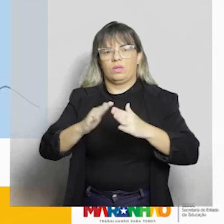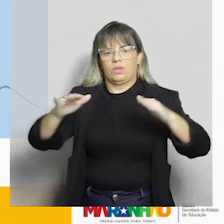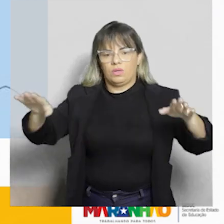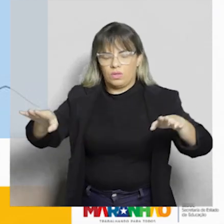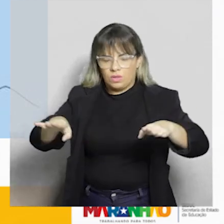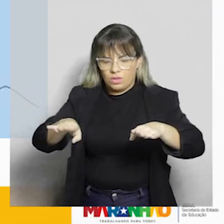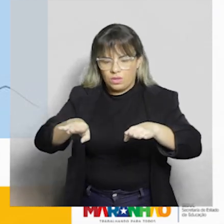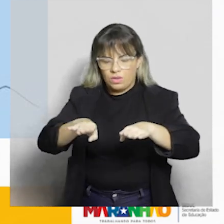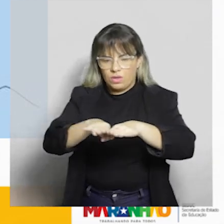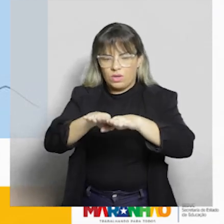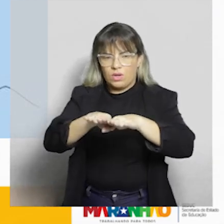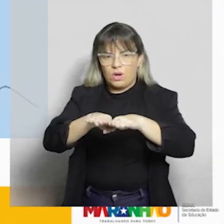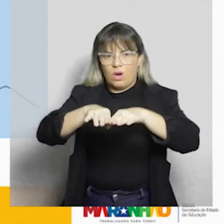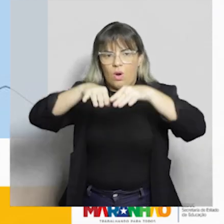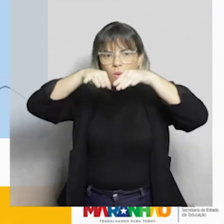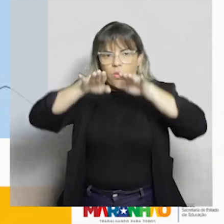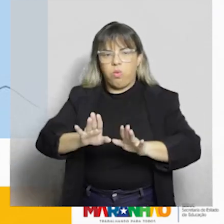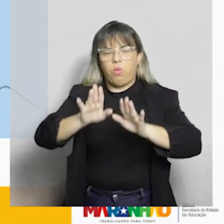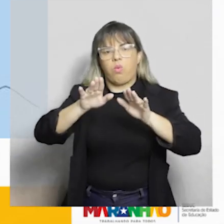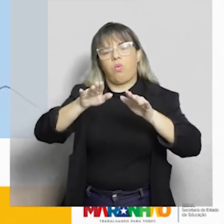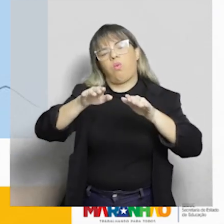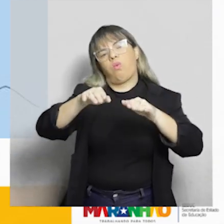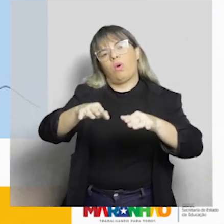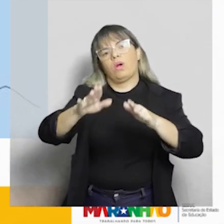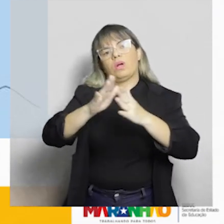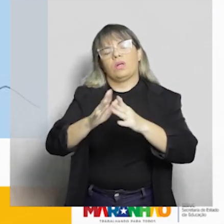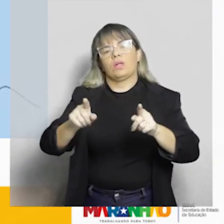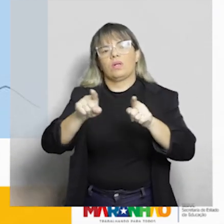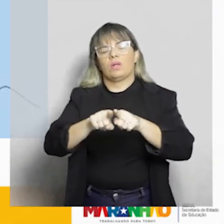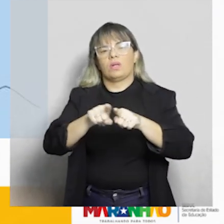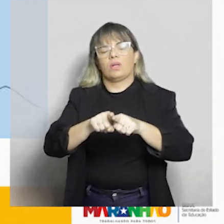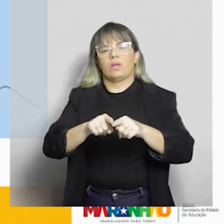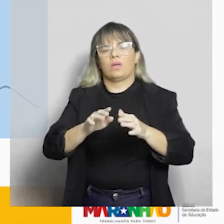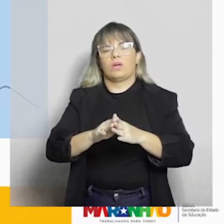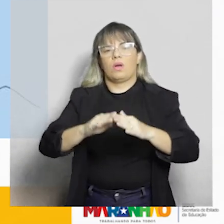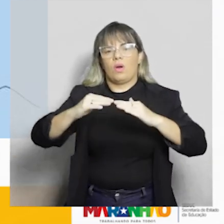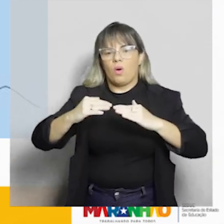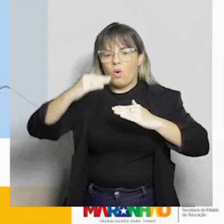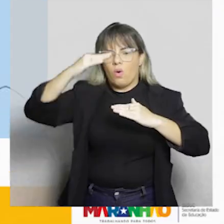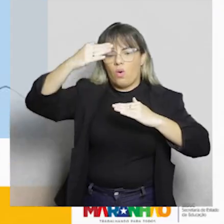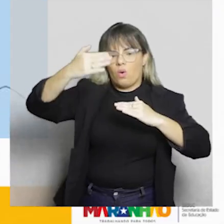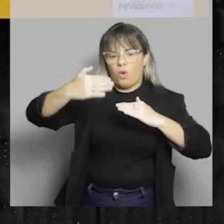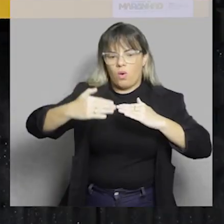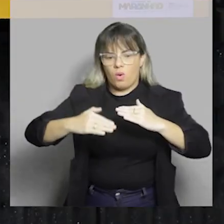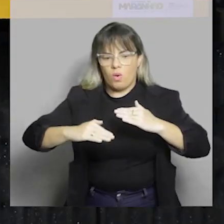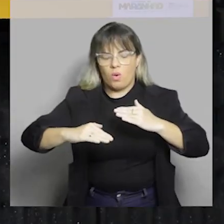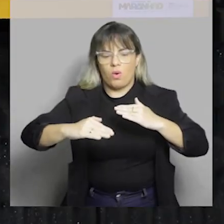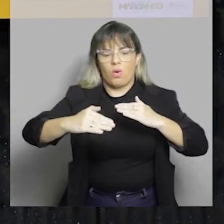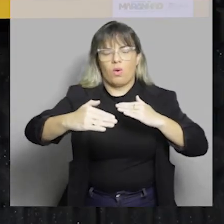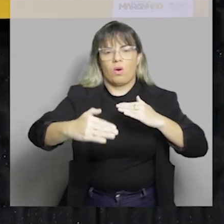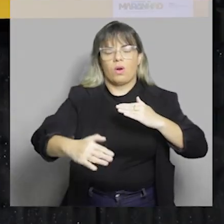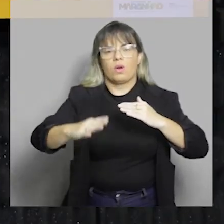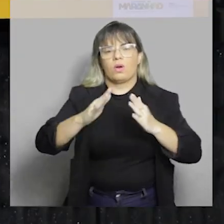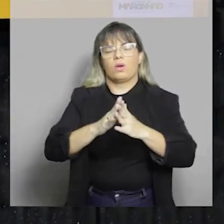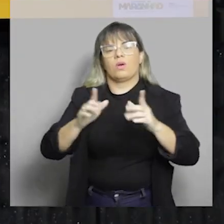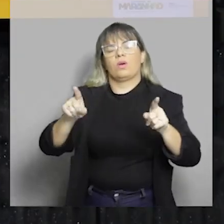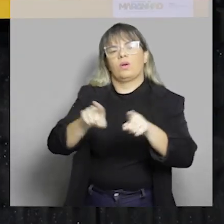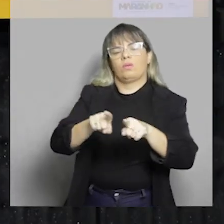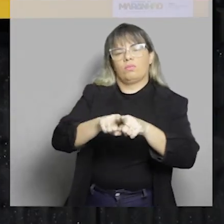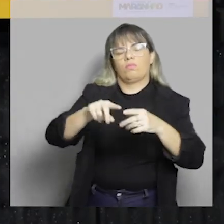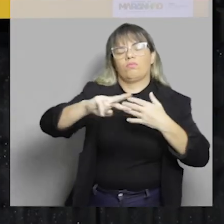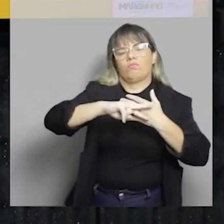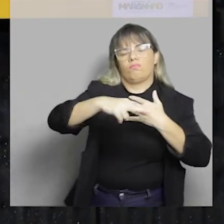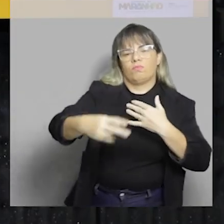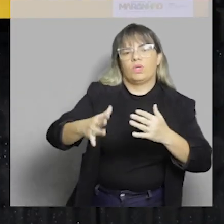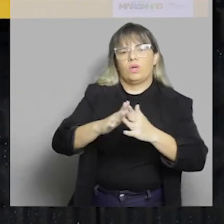por exemplo, terremotos, tsunamis. Elas podem deslizar entre si, por exemplo, também gerando terremotos e tsunamis, ou elas podem